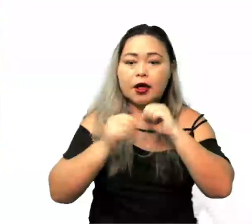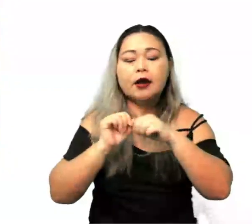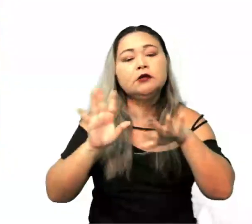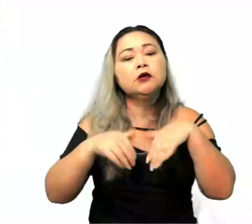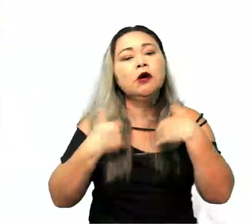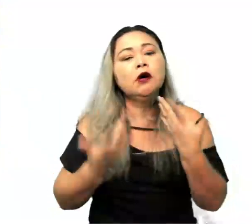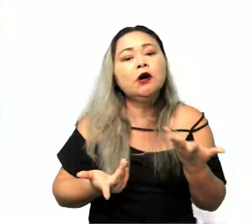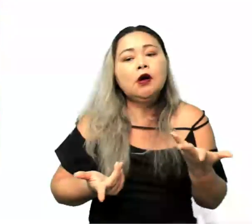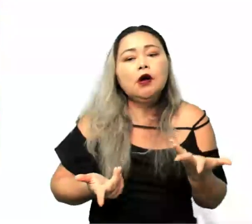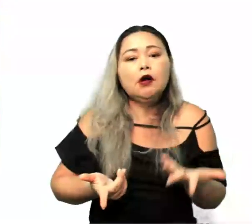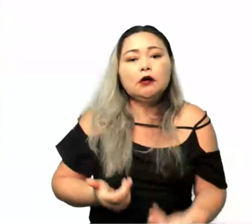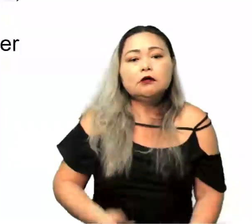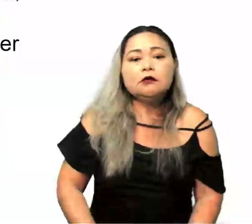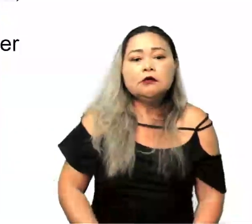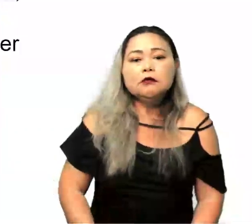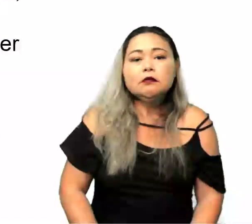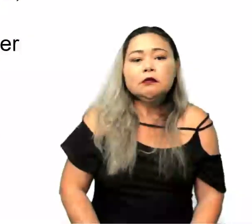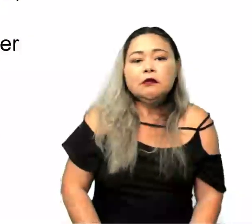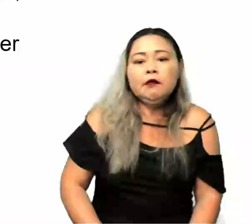então, continuando.